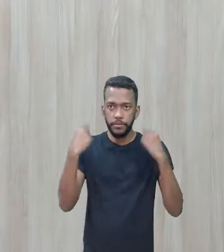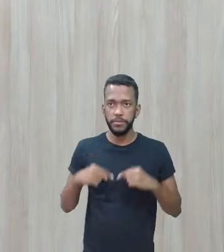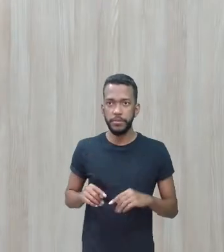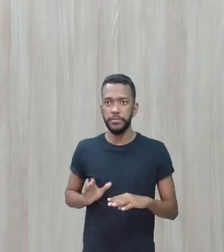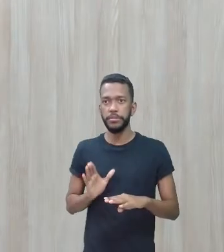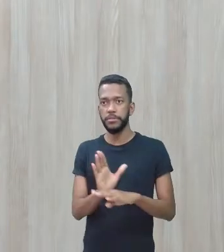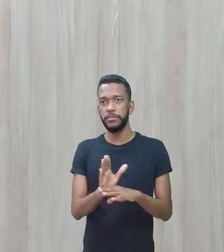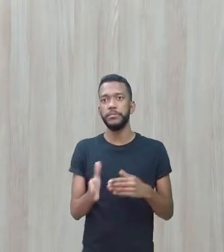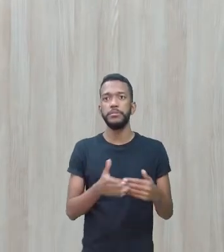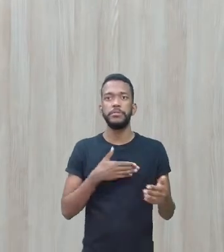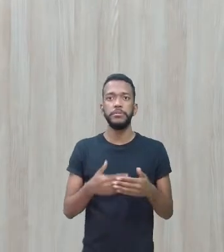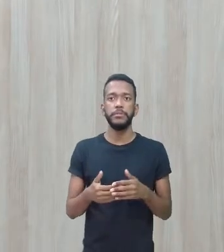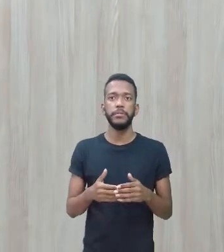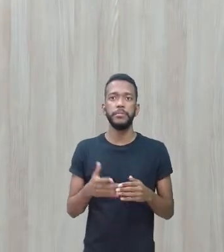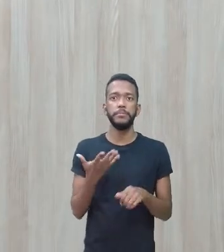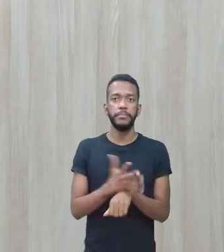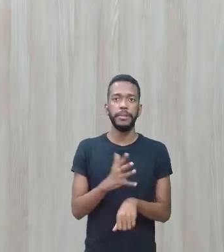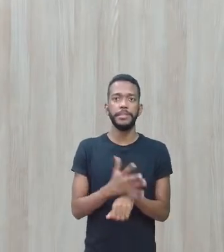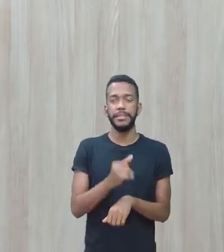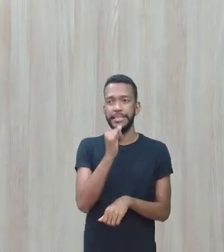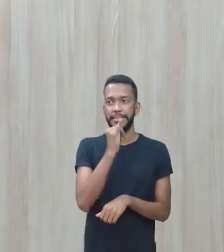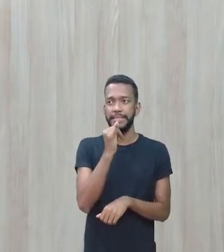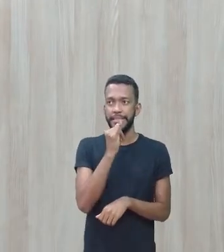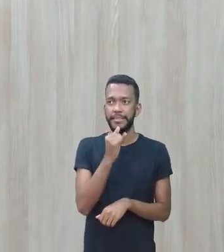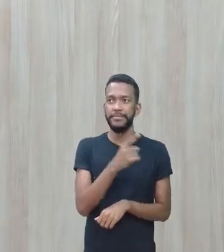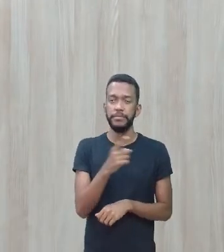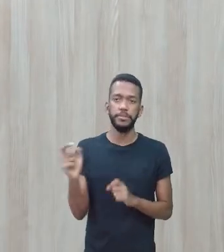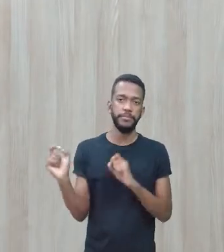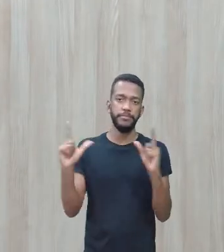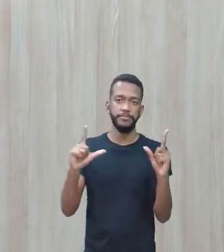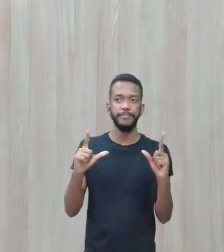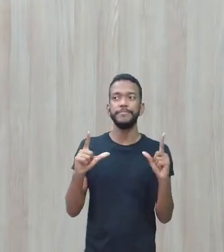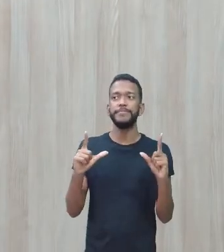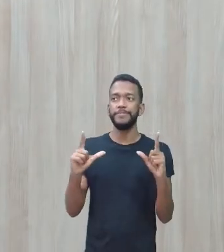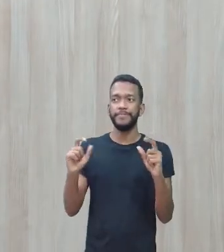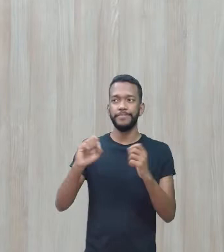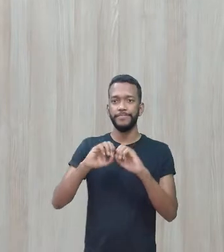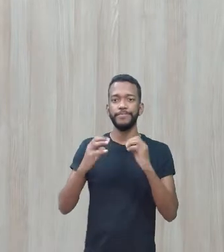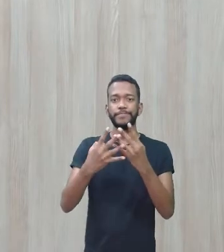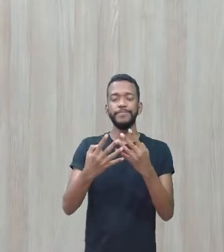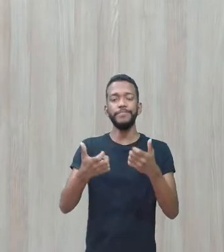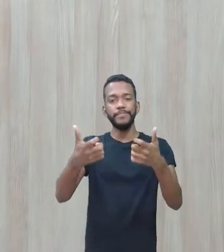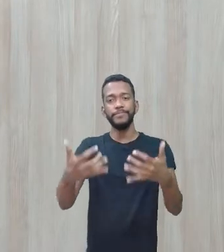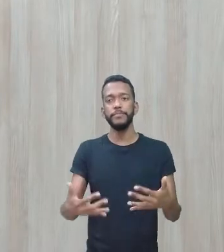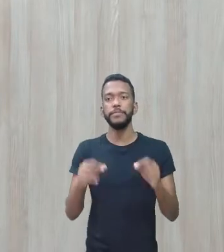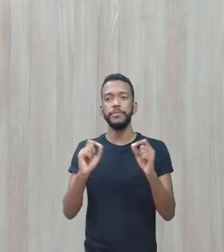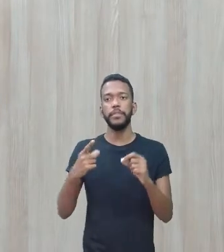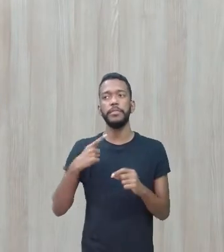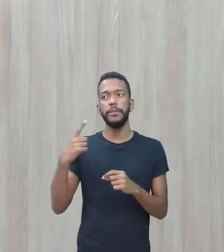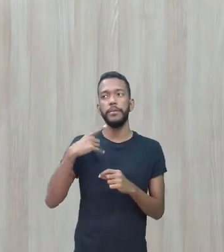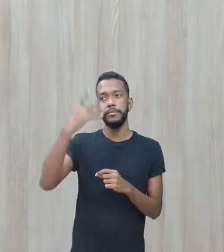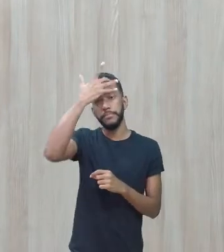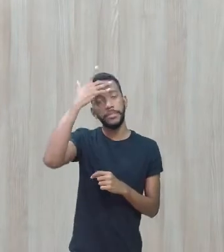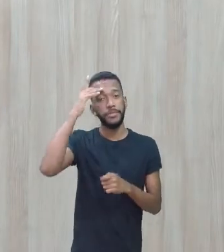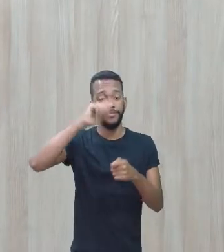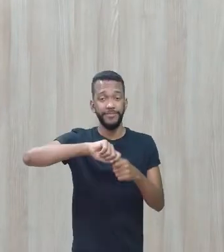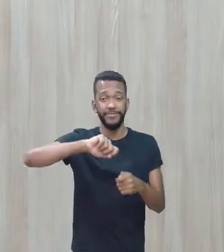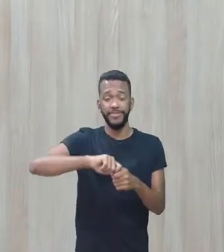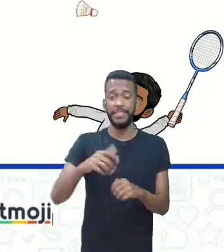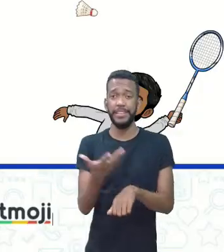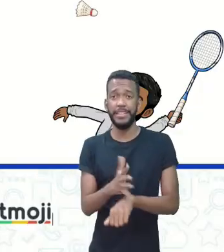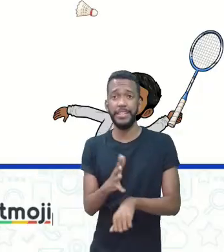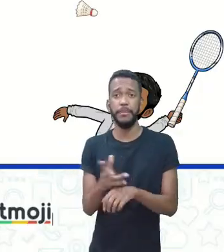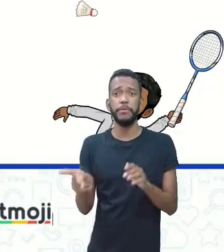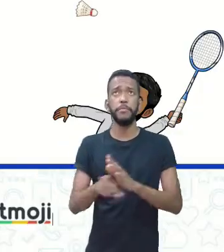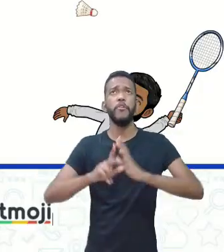àquela prática. Então, por exemplo, aí no slide vocês viram, e estão vendo ainda, que tem uma pessoa fazendo um treinamento de